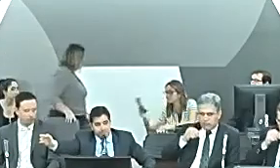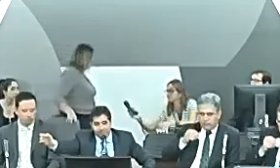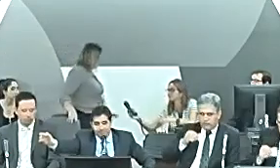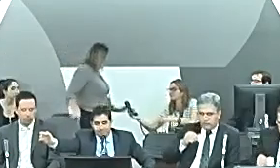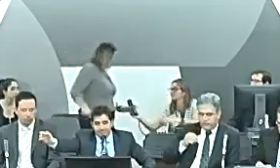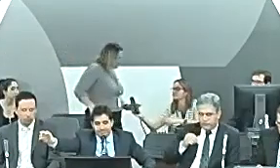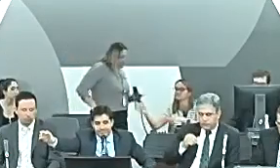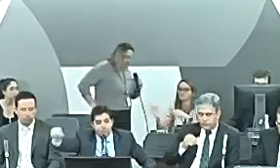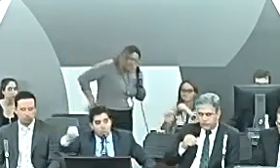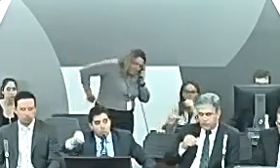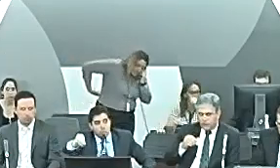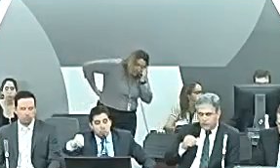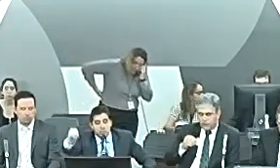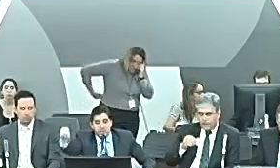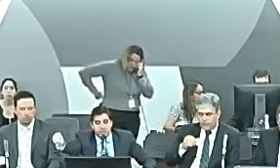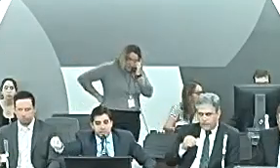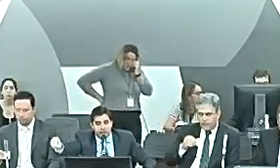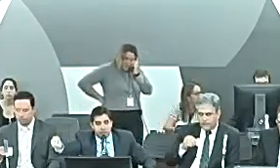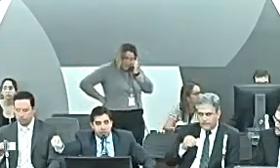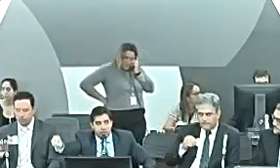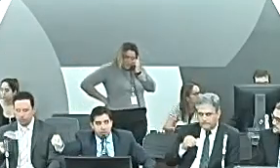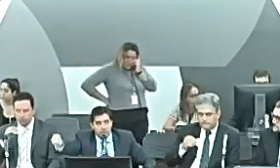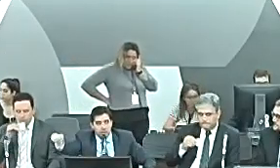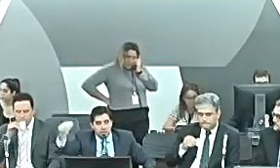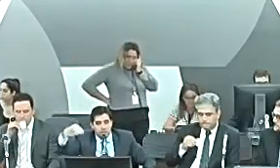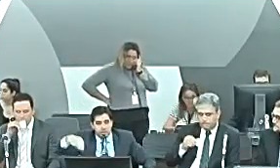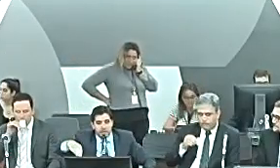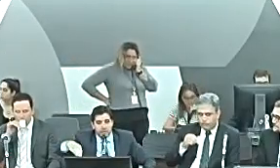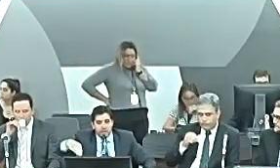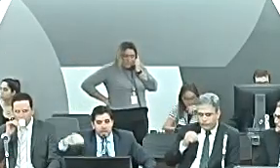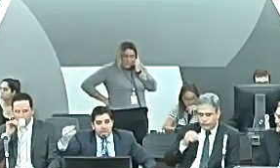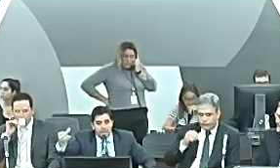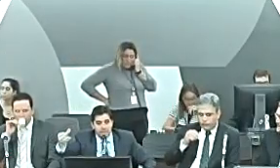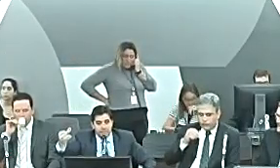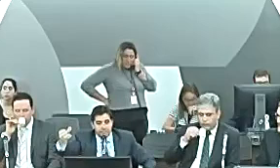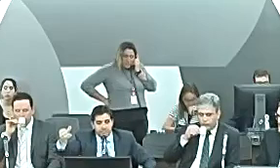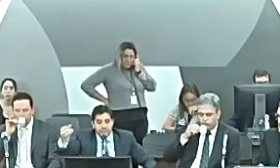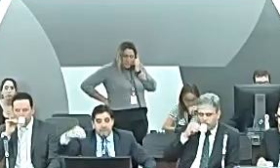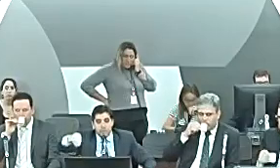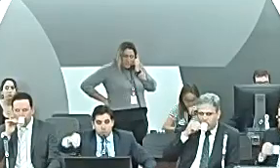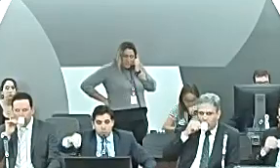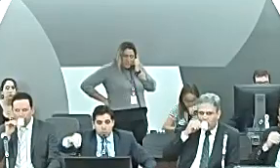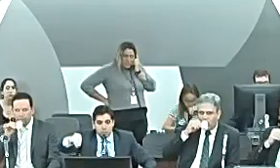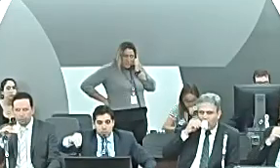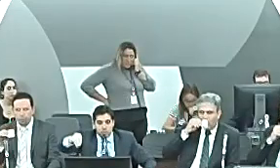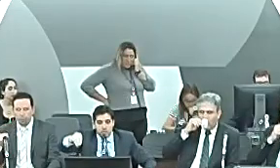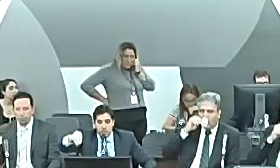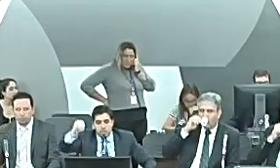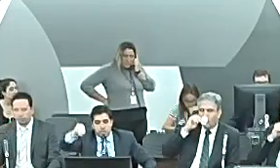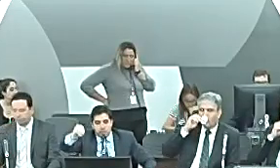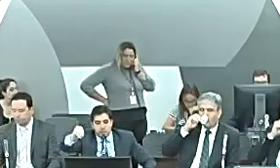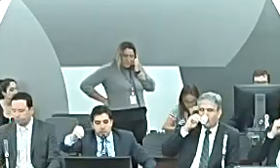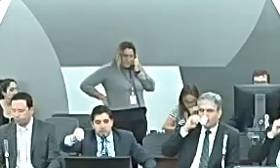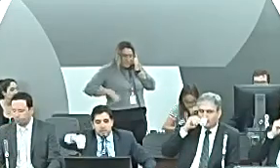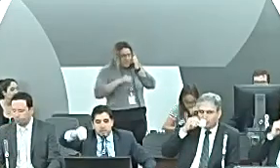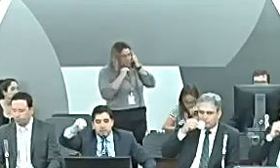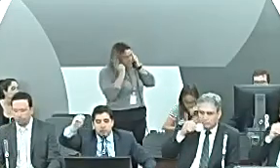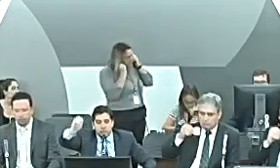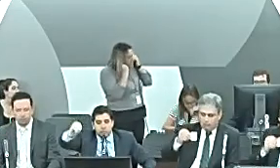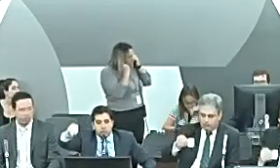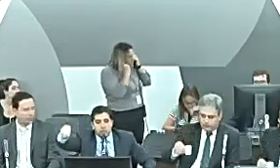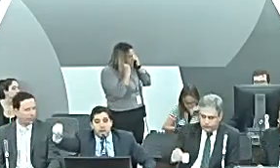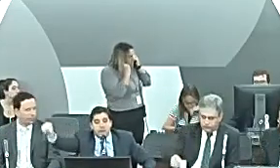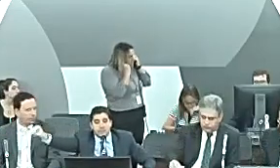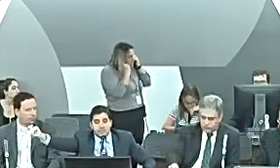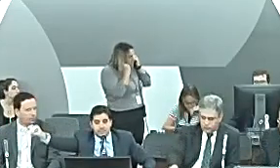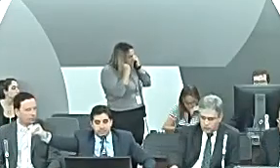pode é concurso público edital o edital é a lei é a lei do concurso edital fala essa